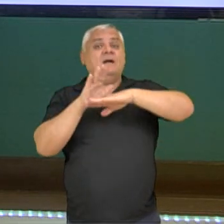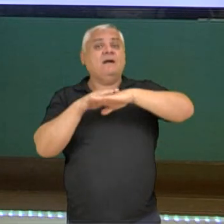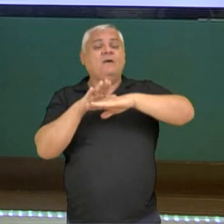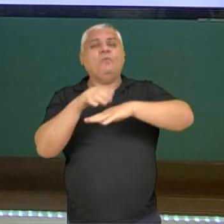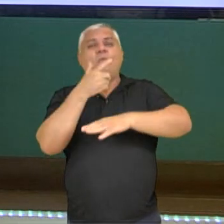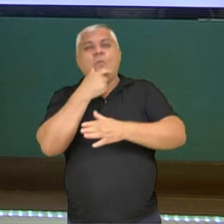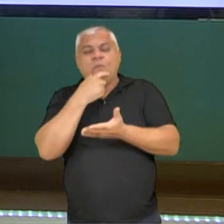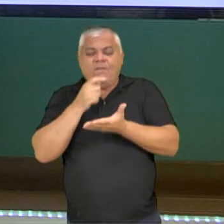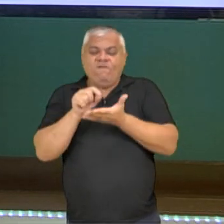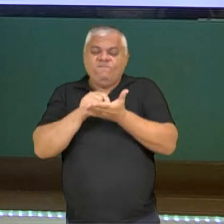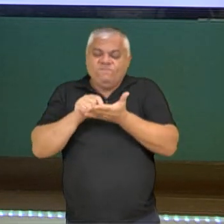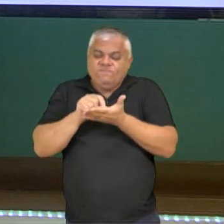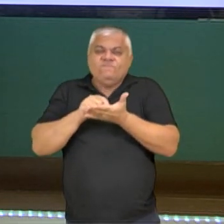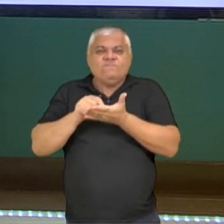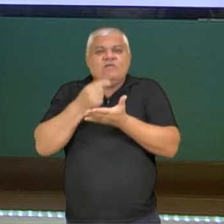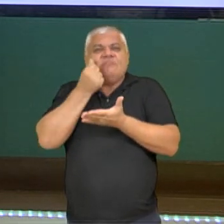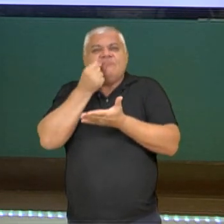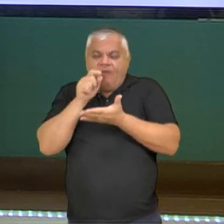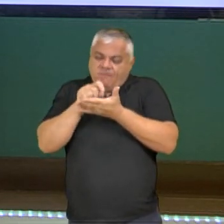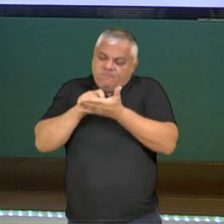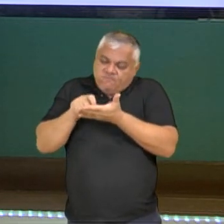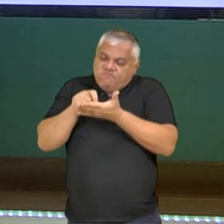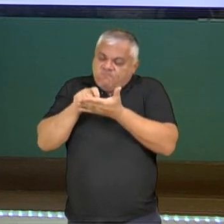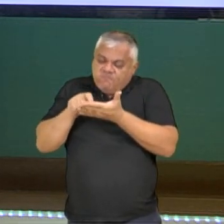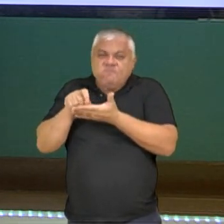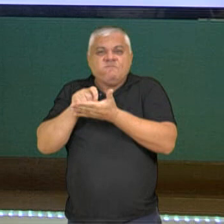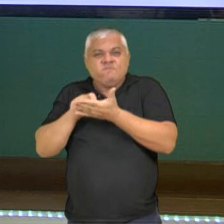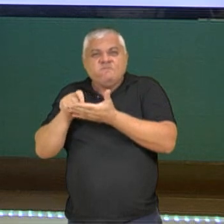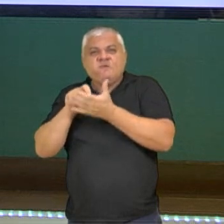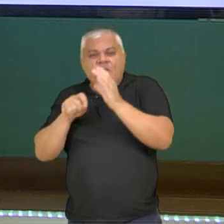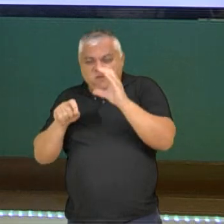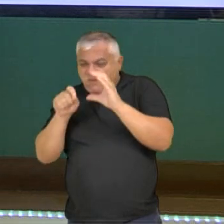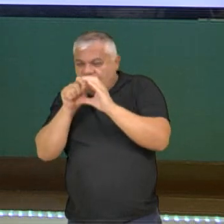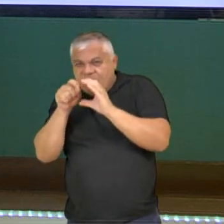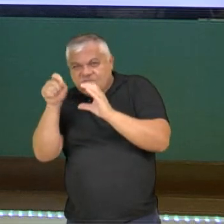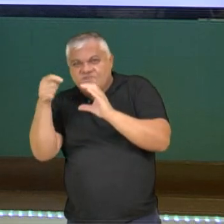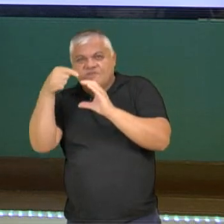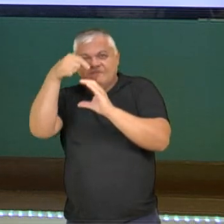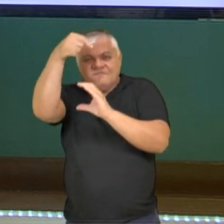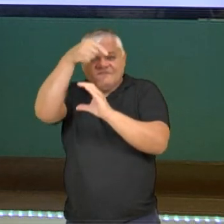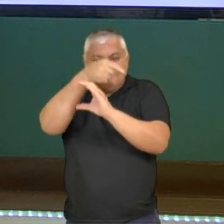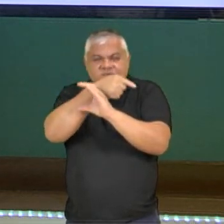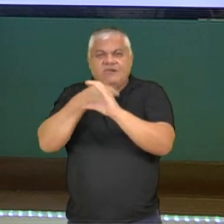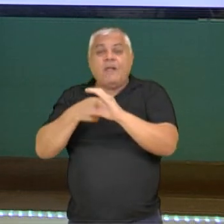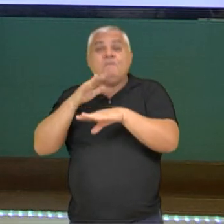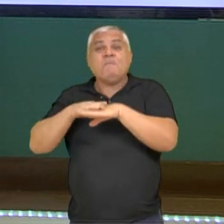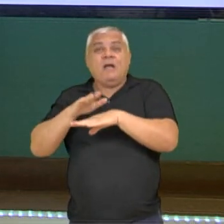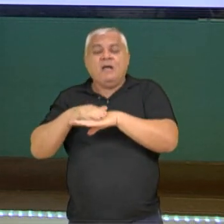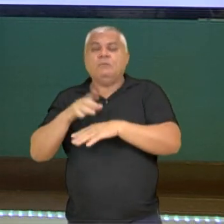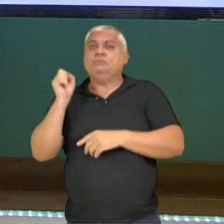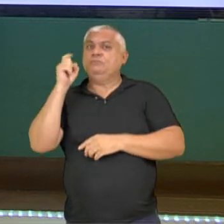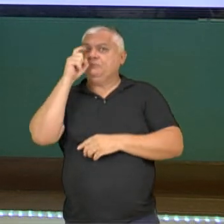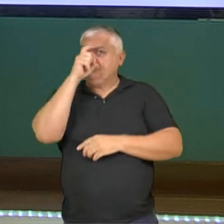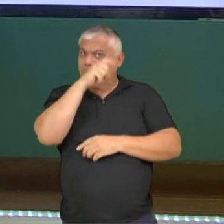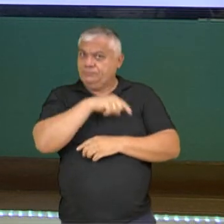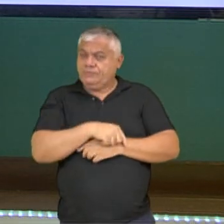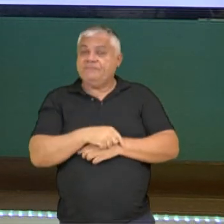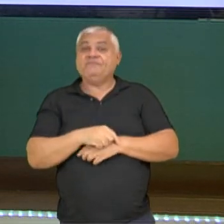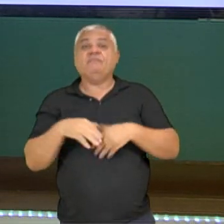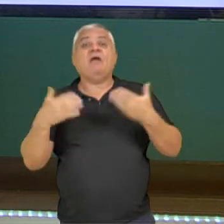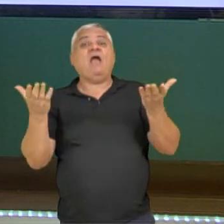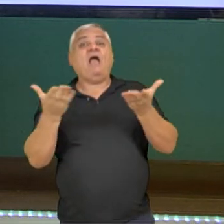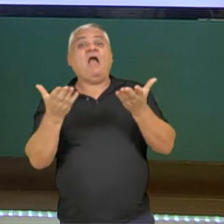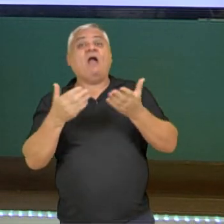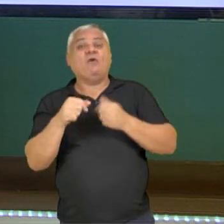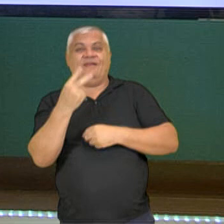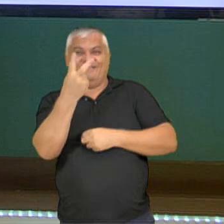manual, então a dificuldade para representar essas substâncias era grande. Agora, essas